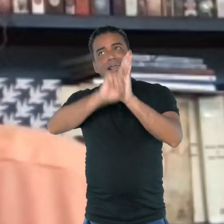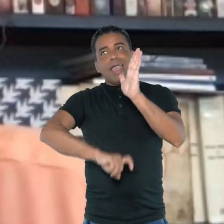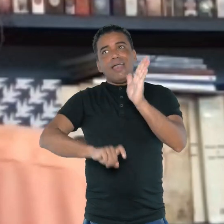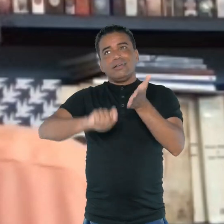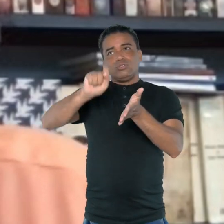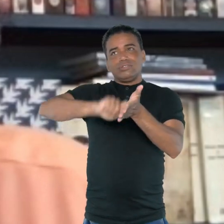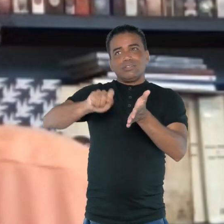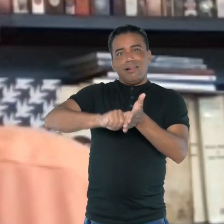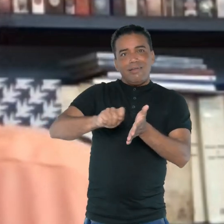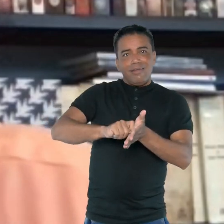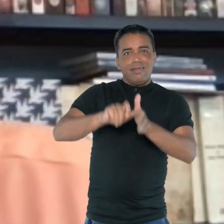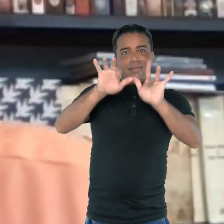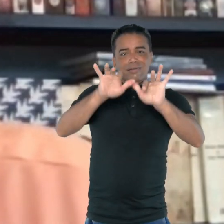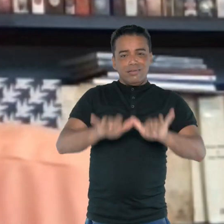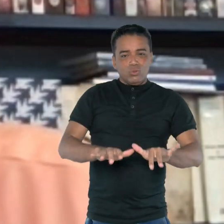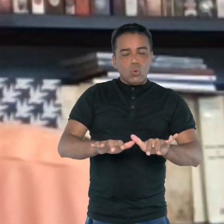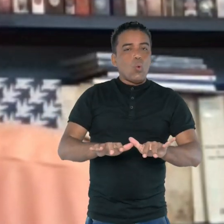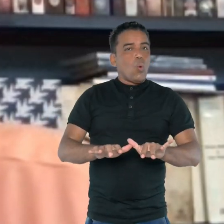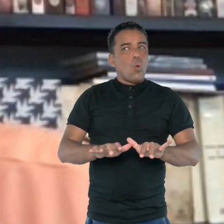de fazê-lo